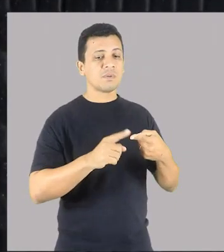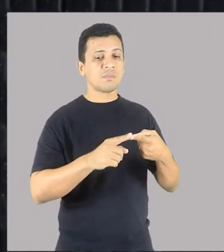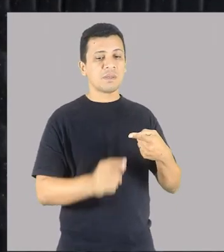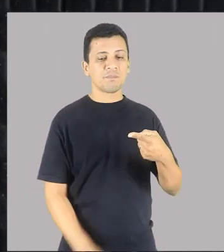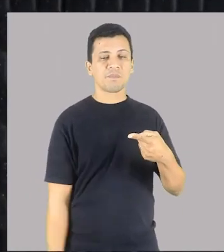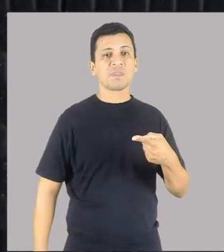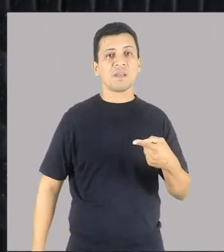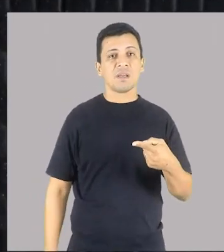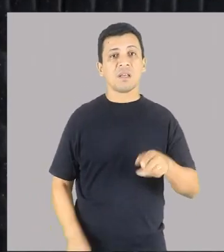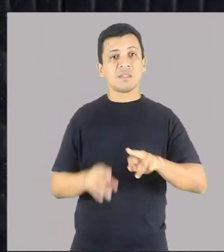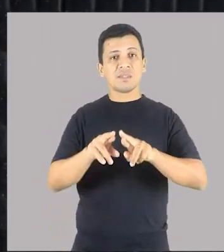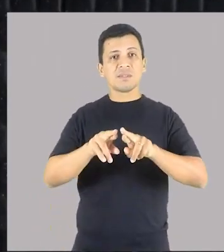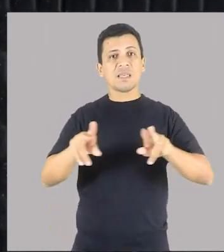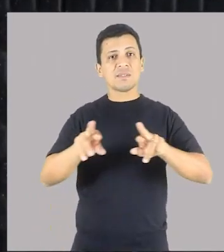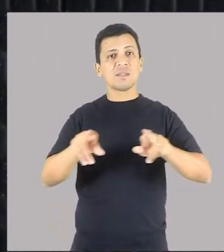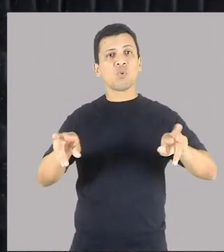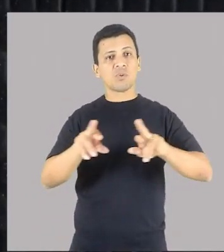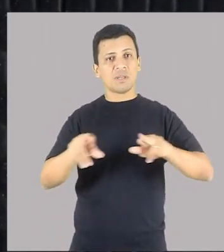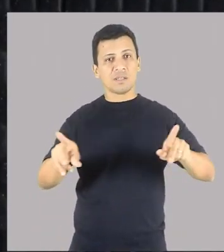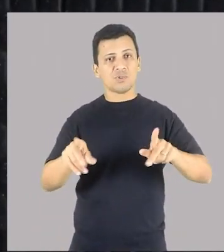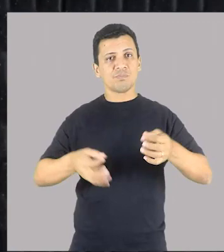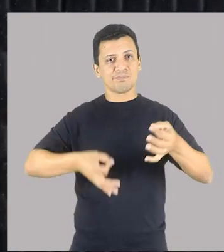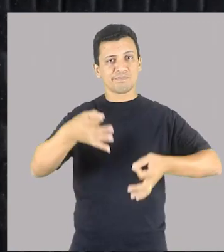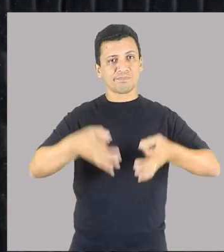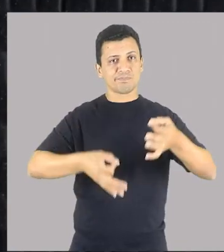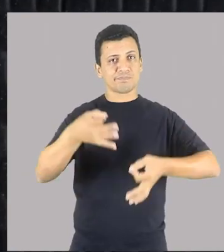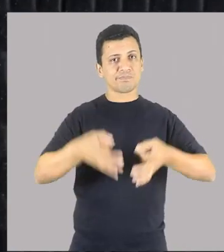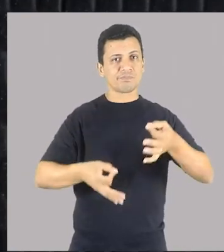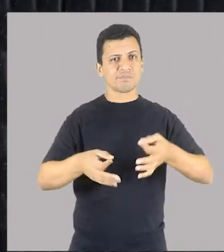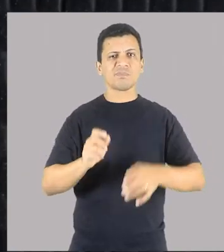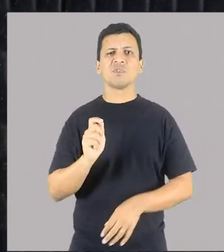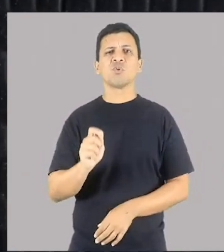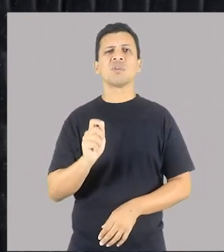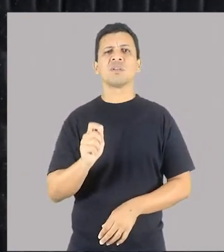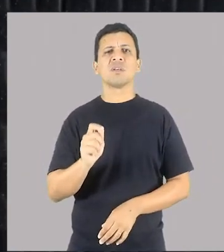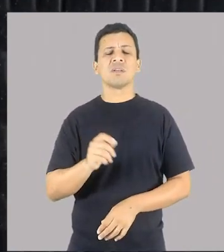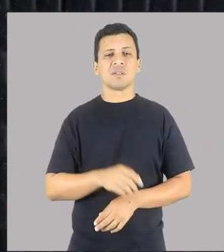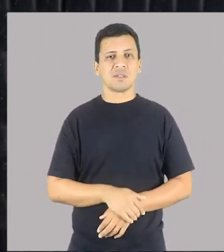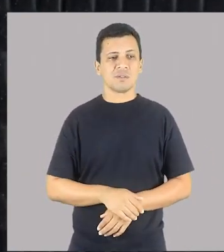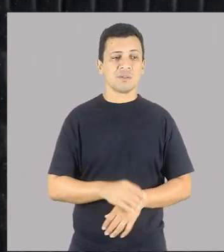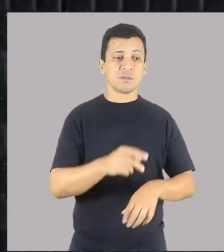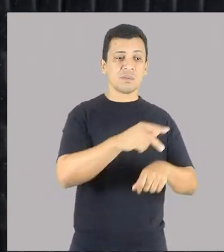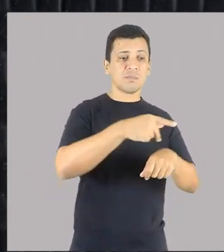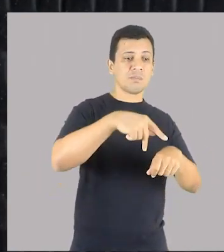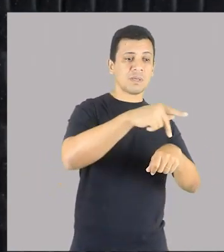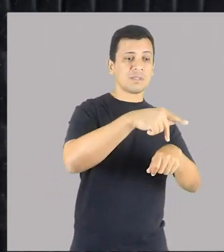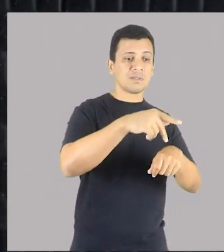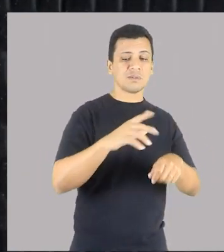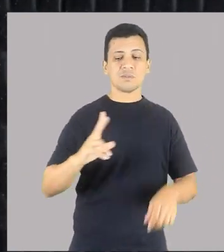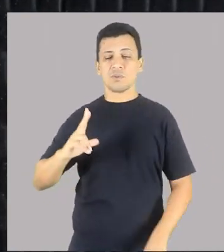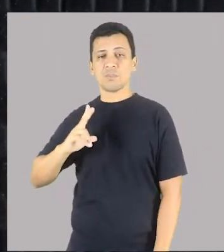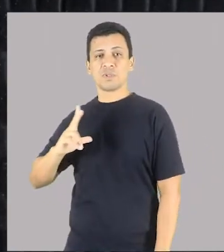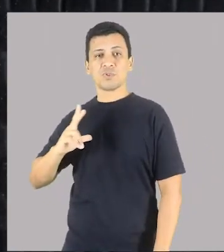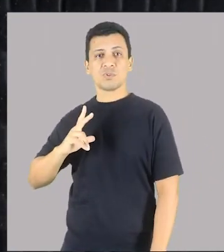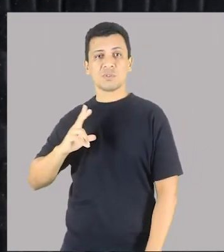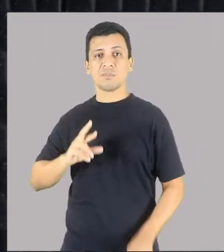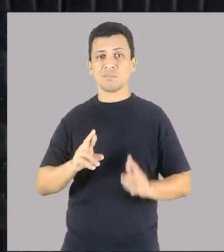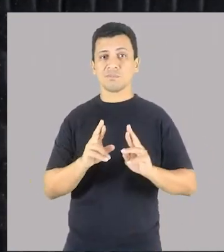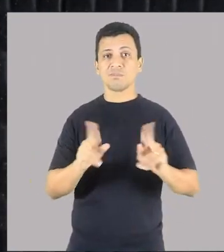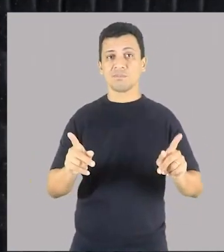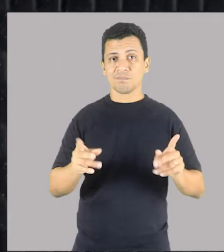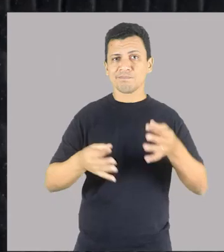básicas é a desigualdade jurídica. A desigualdade jurídica entre o Estado e o particular. Se a gente